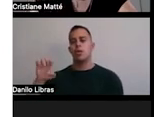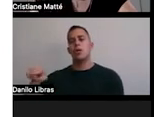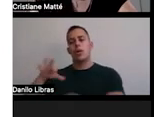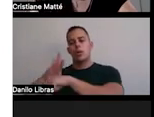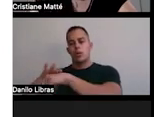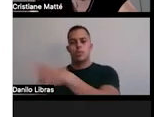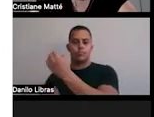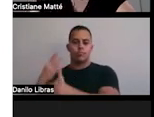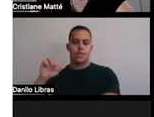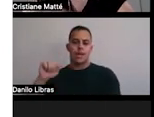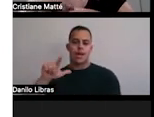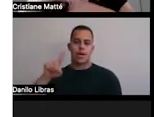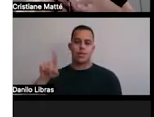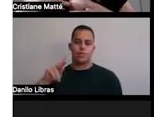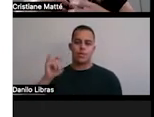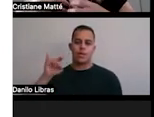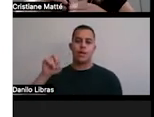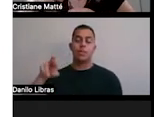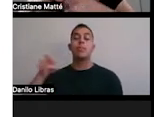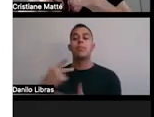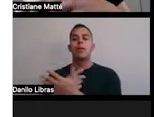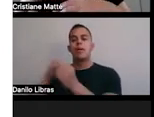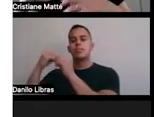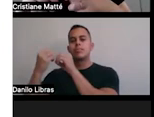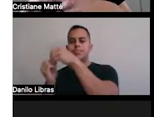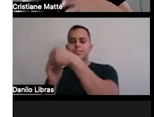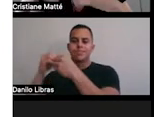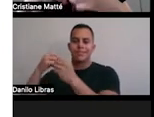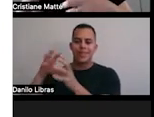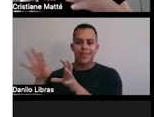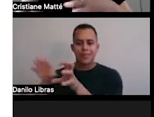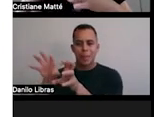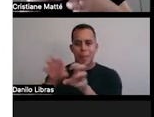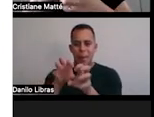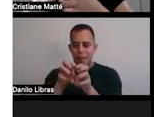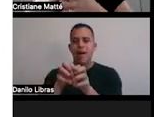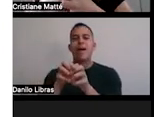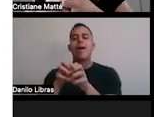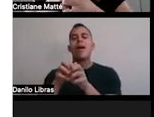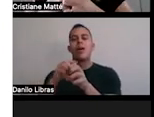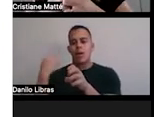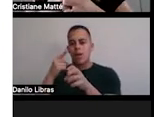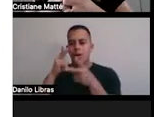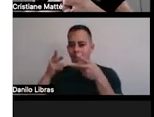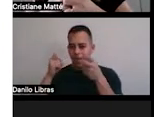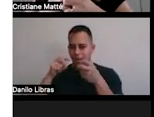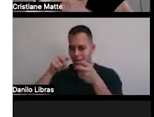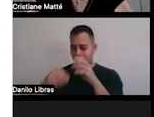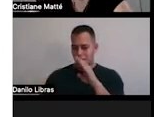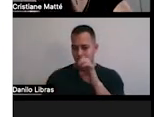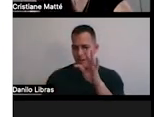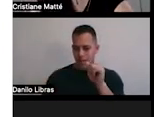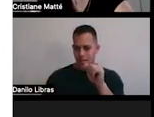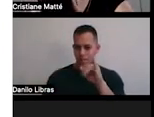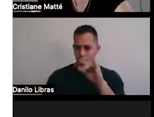vai se agregar, ele vai formar oligômeros, ele vai formar esses emaranhados que a gente vê dessa placa beta-amiloide